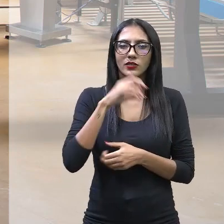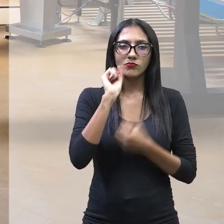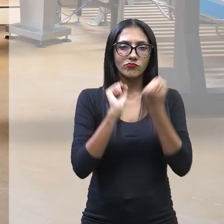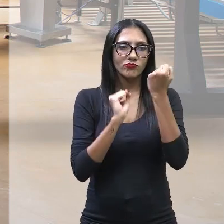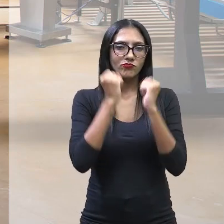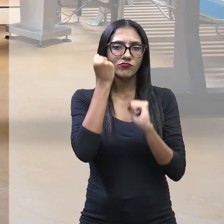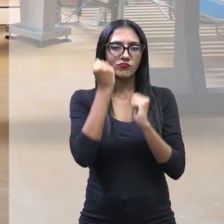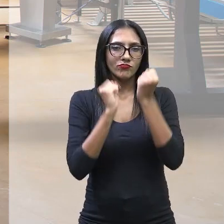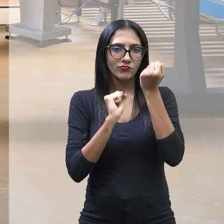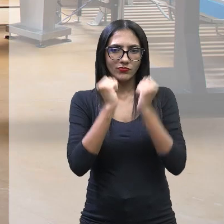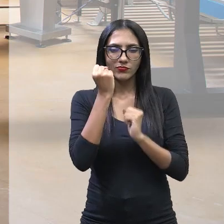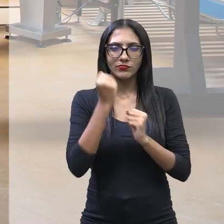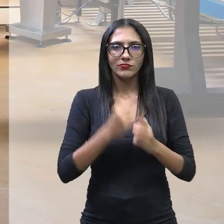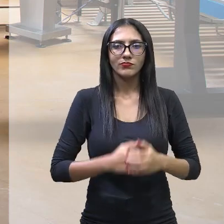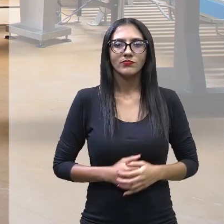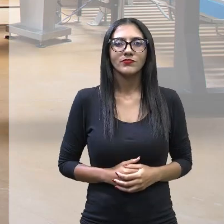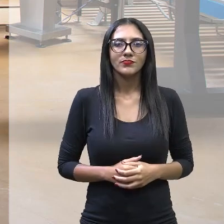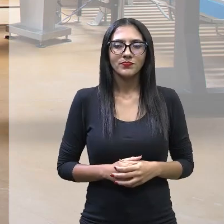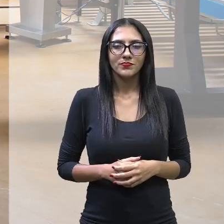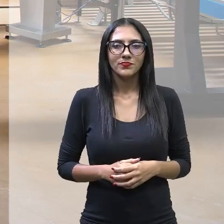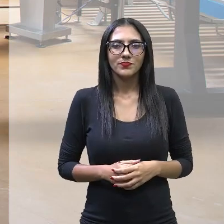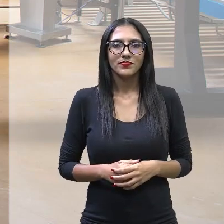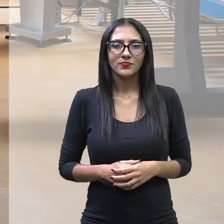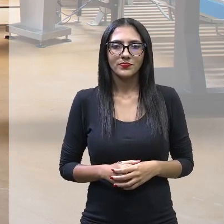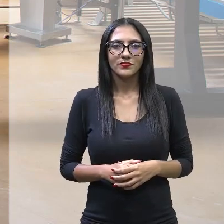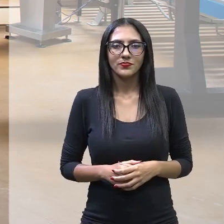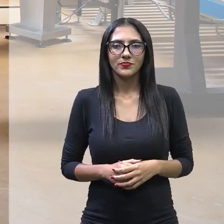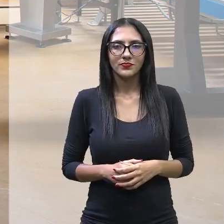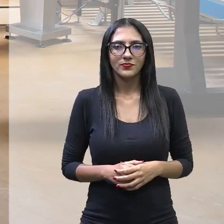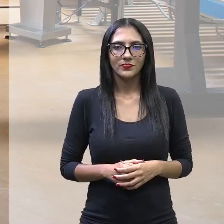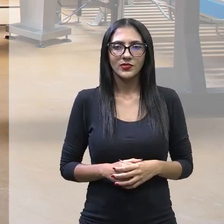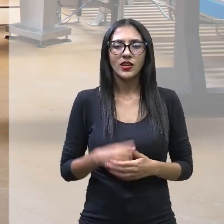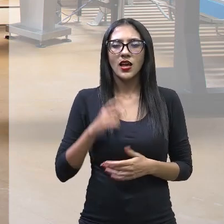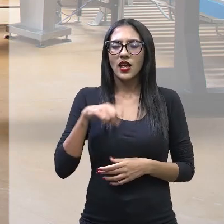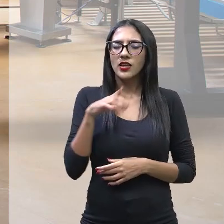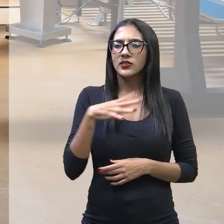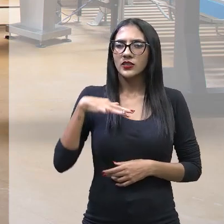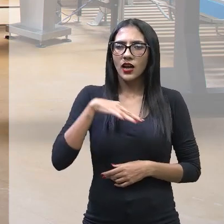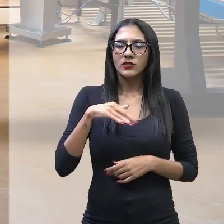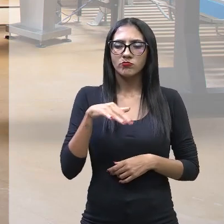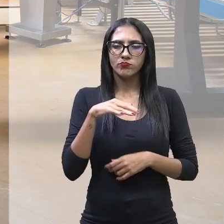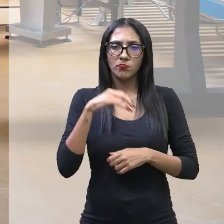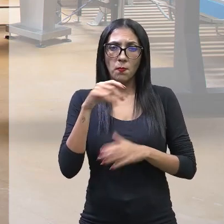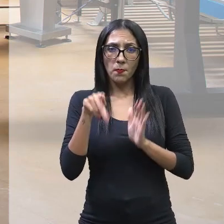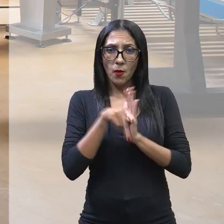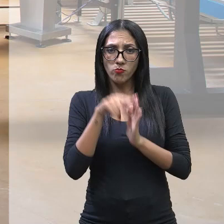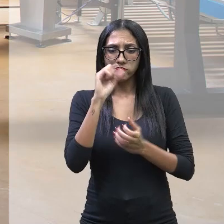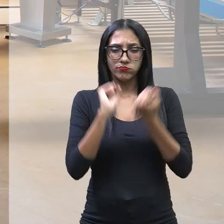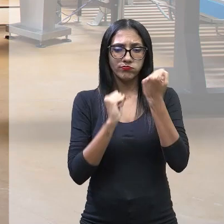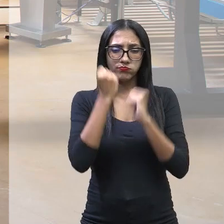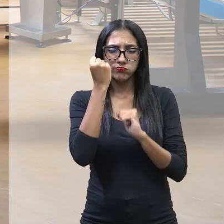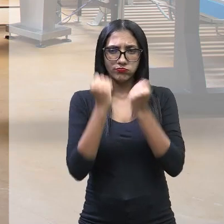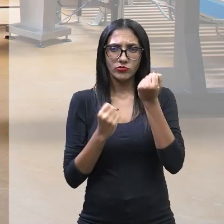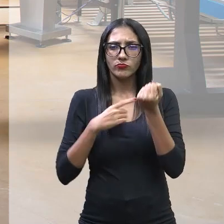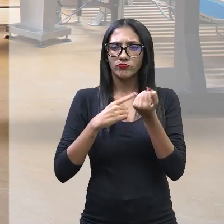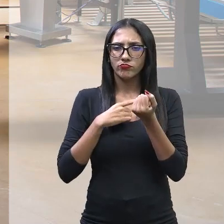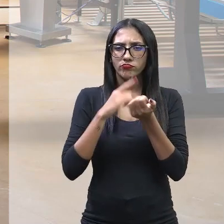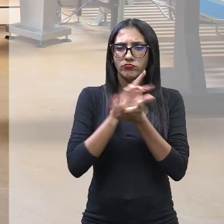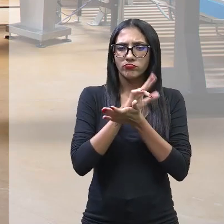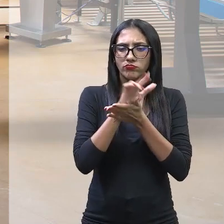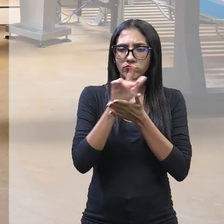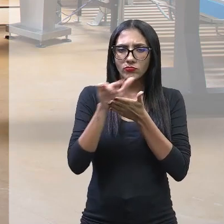não é, professor? O nosso distrito industrial aí que capta, né, uma grande quantidade de mão de obra e